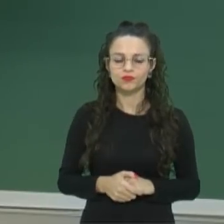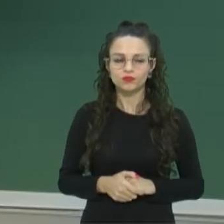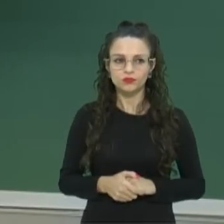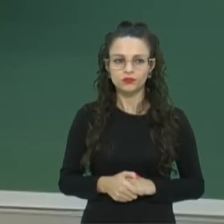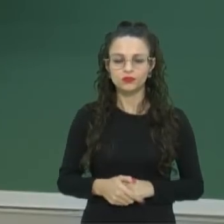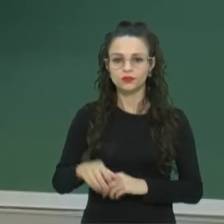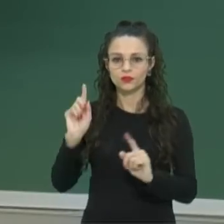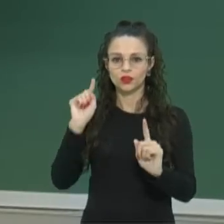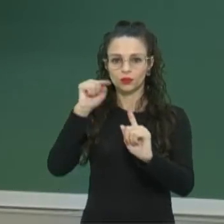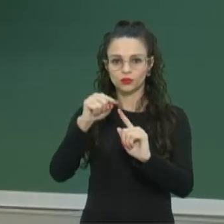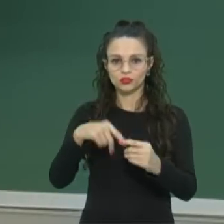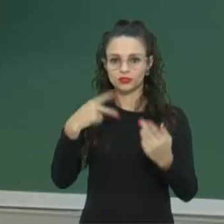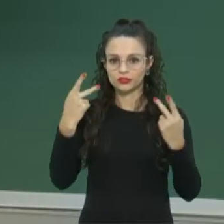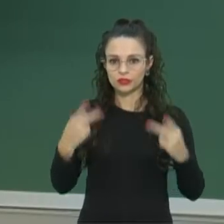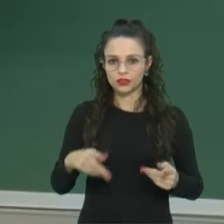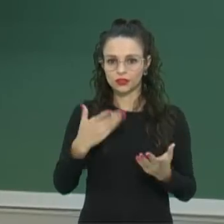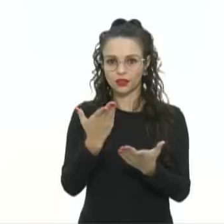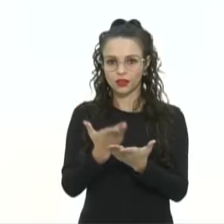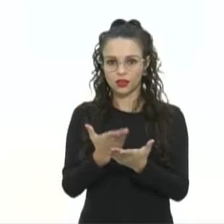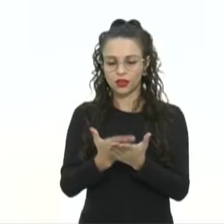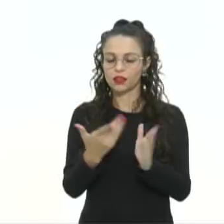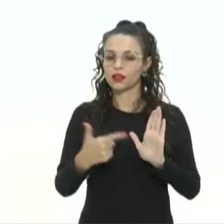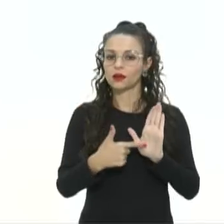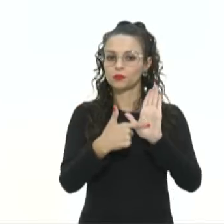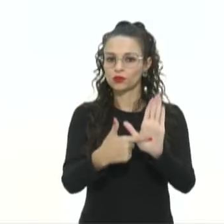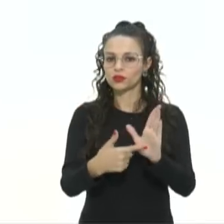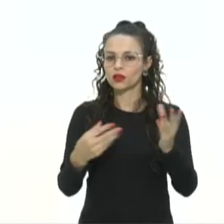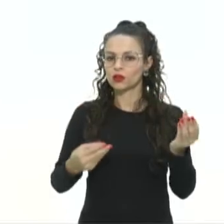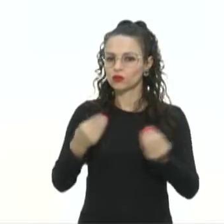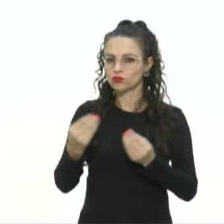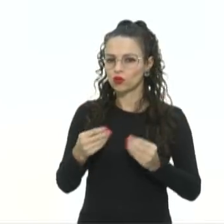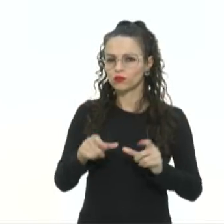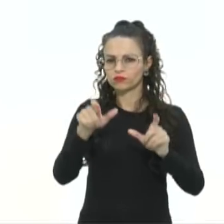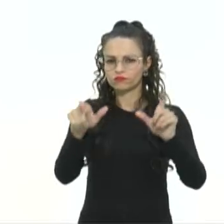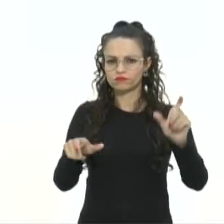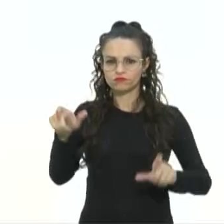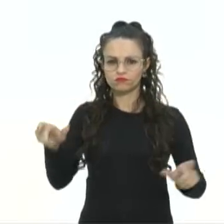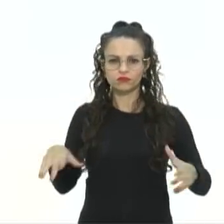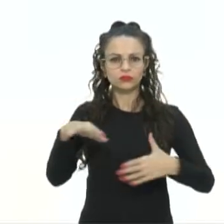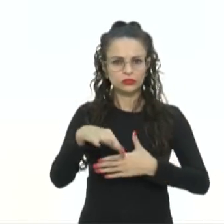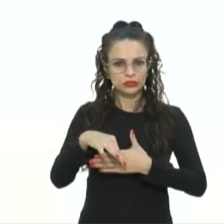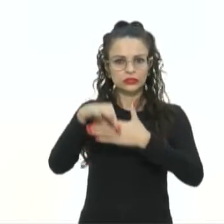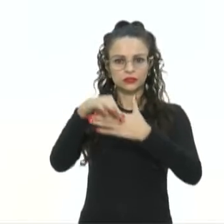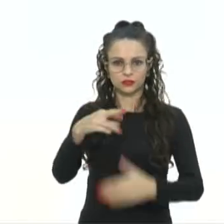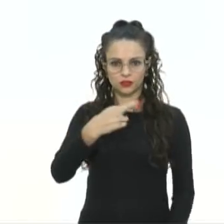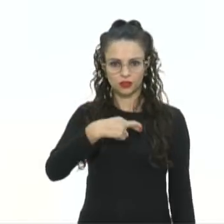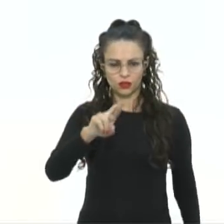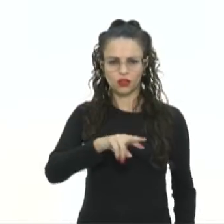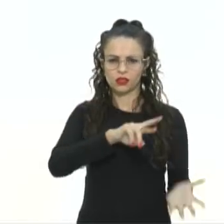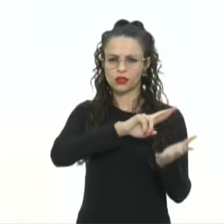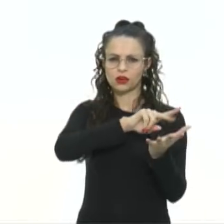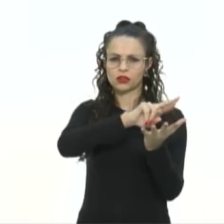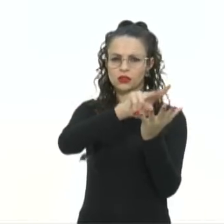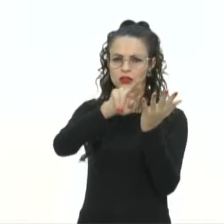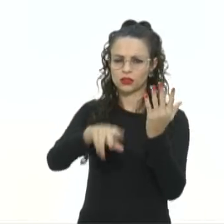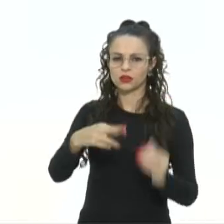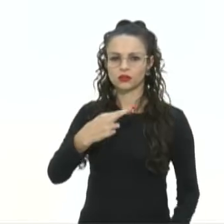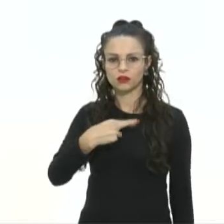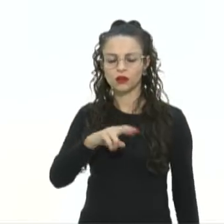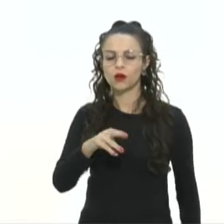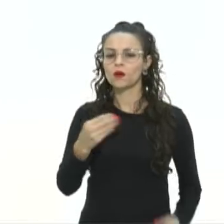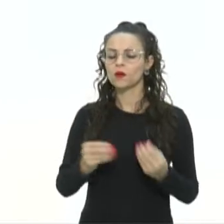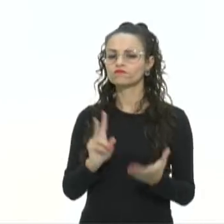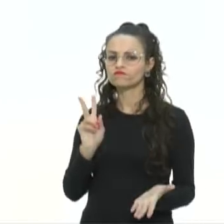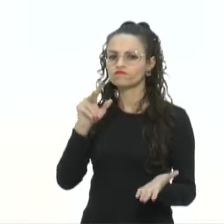O objetivo desta aula é demonstrar como os líderes religiosos das diversas religiões atuam em suas